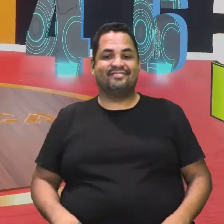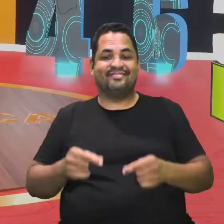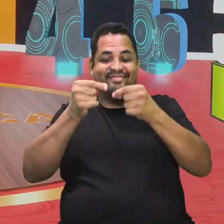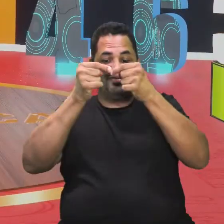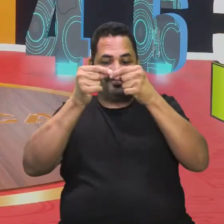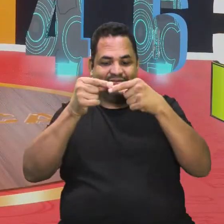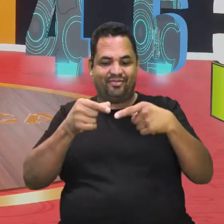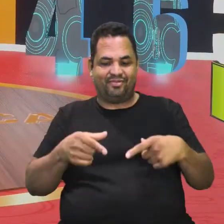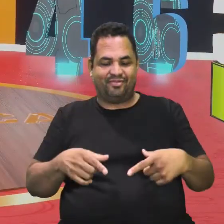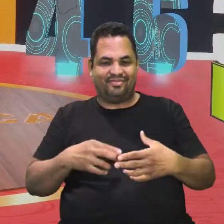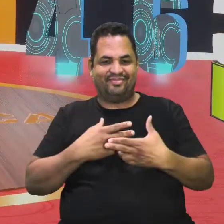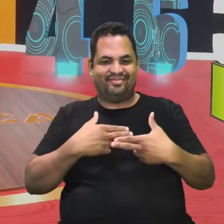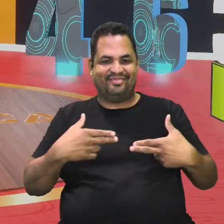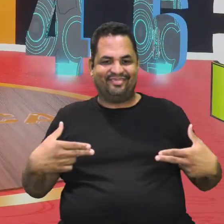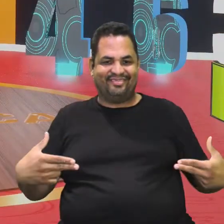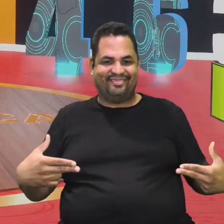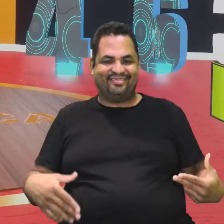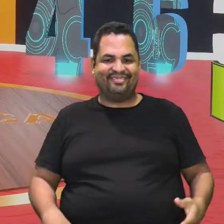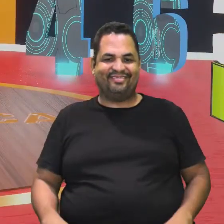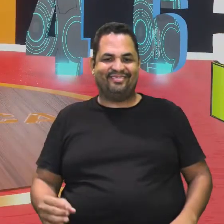Cônicas. Novidade.